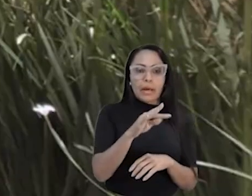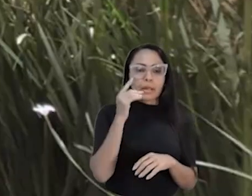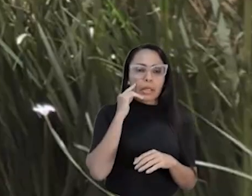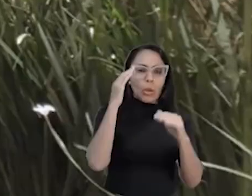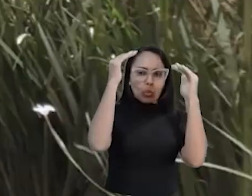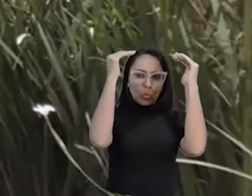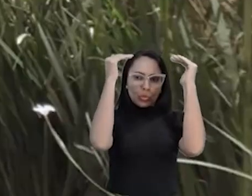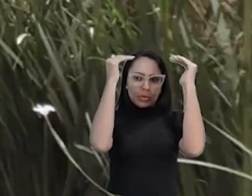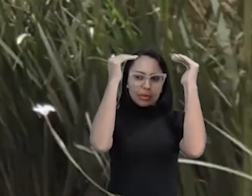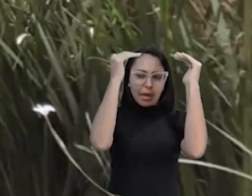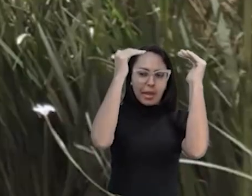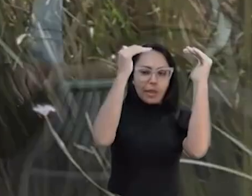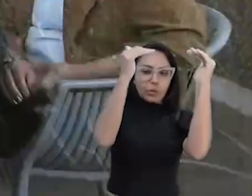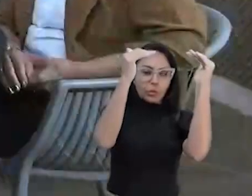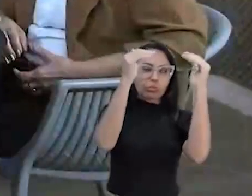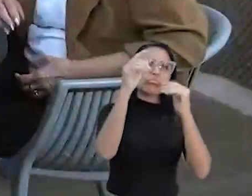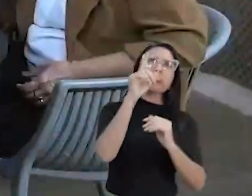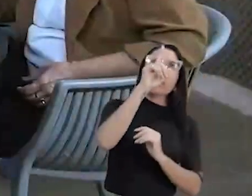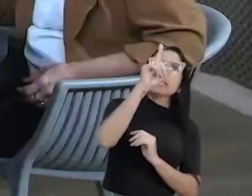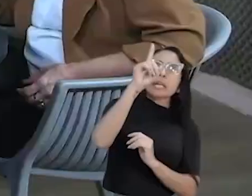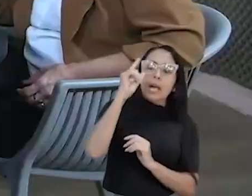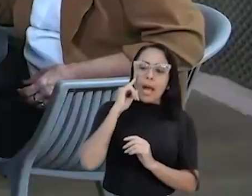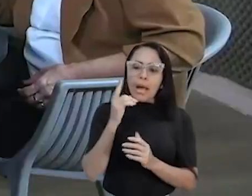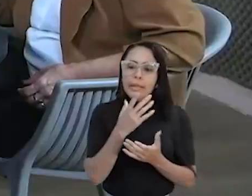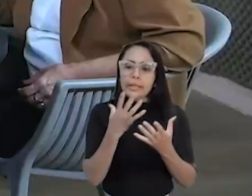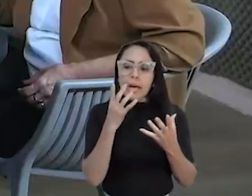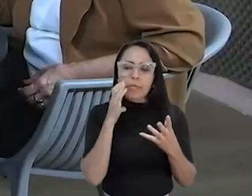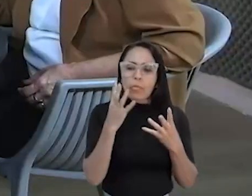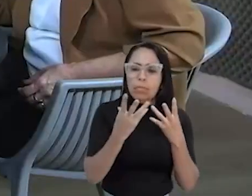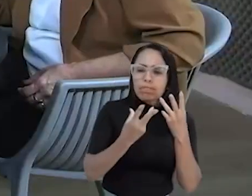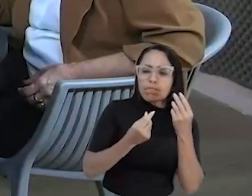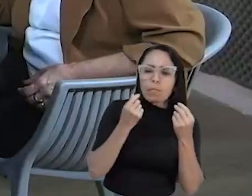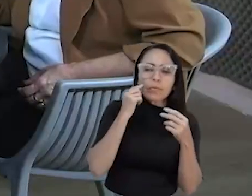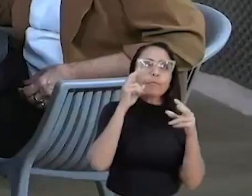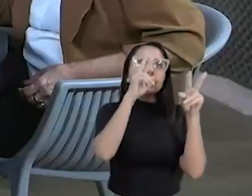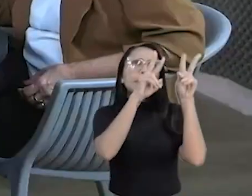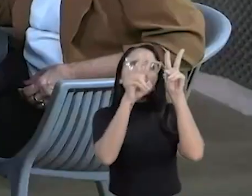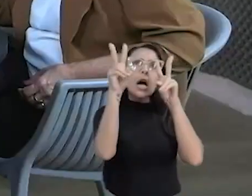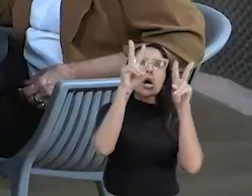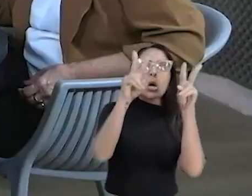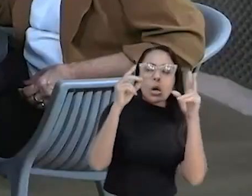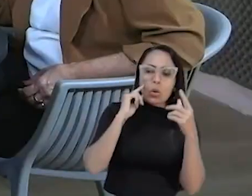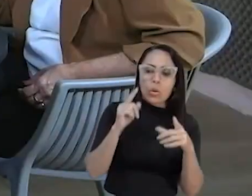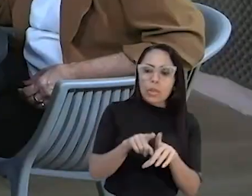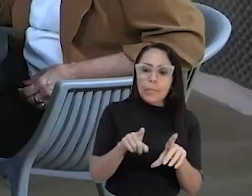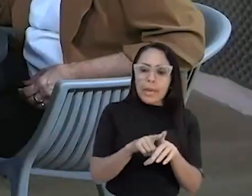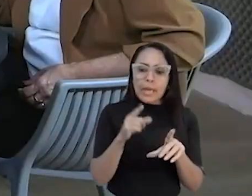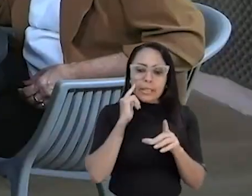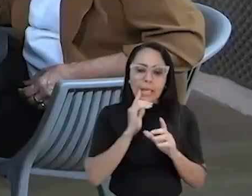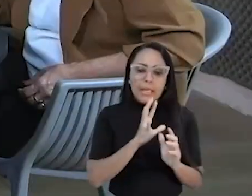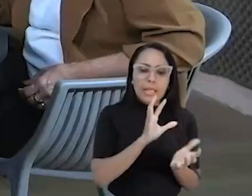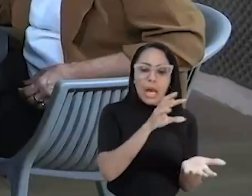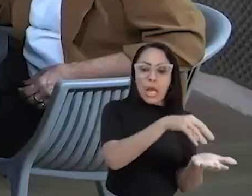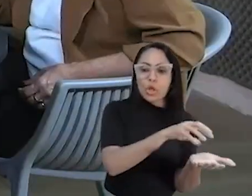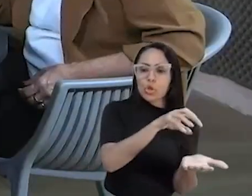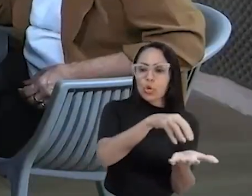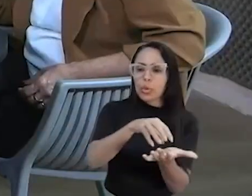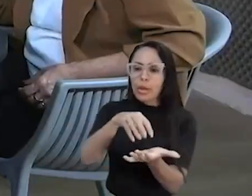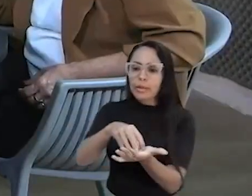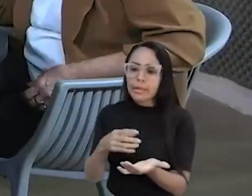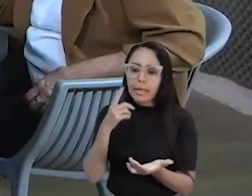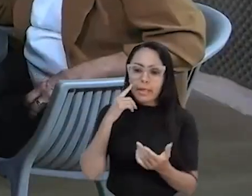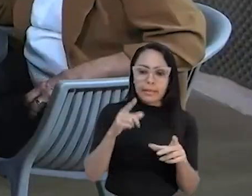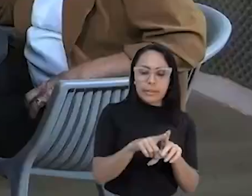né? Na parte de cima, que dava essa visão, né? Esse olhar dessa regionalidade, né? Mesmo essa